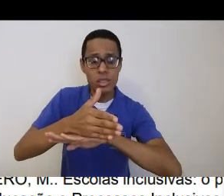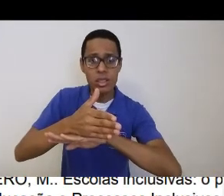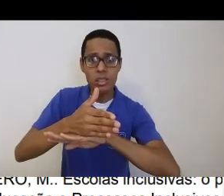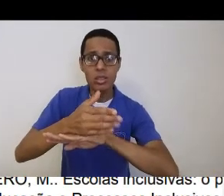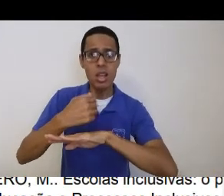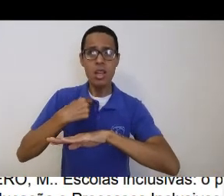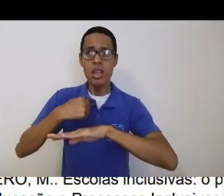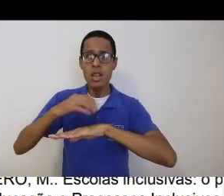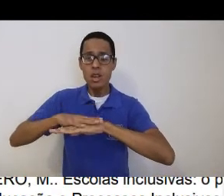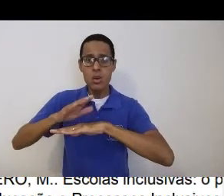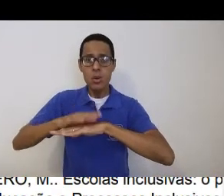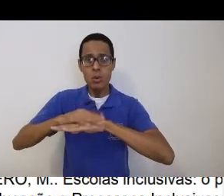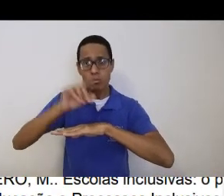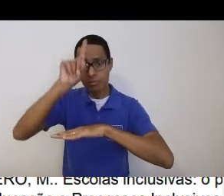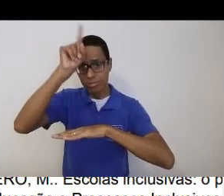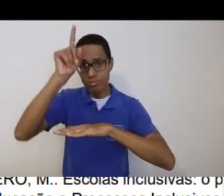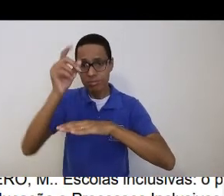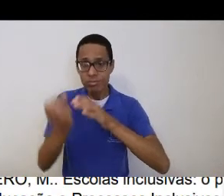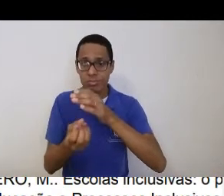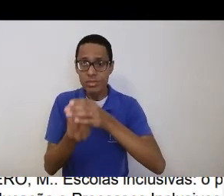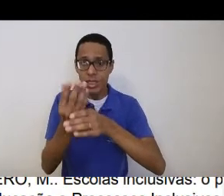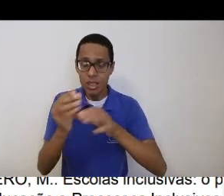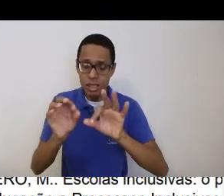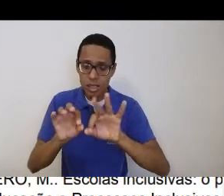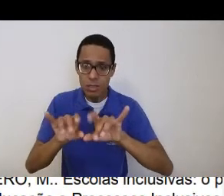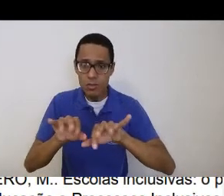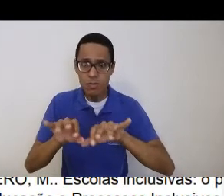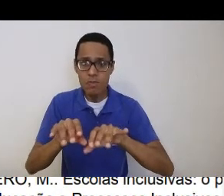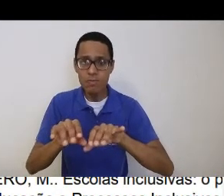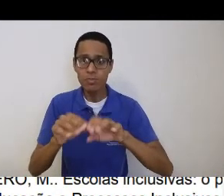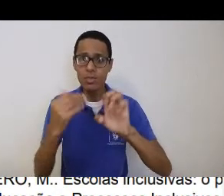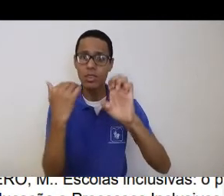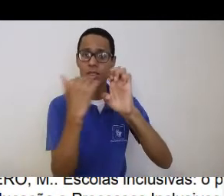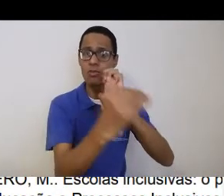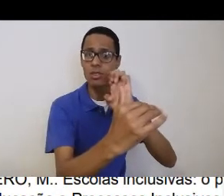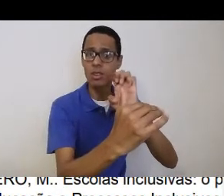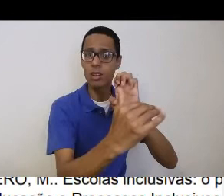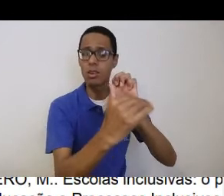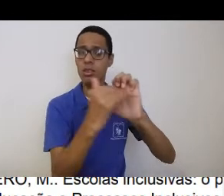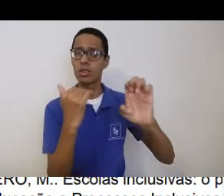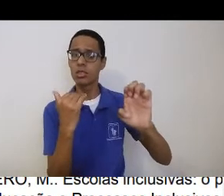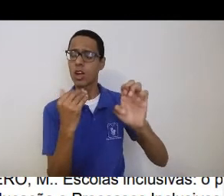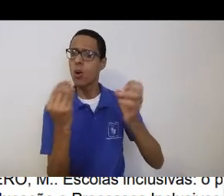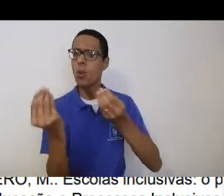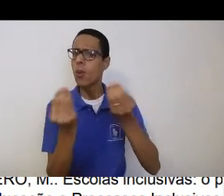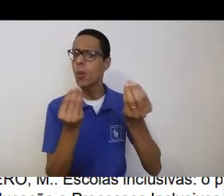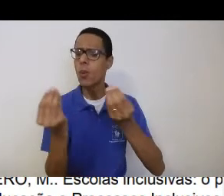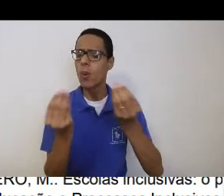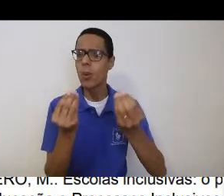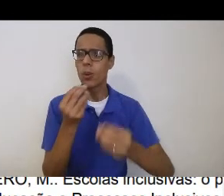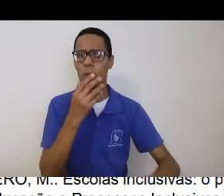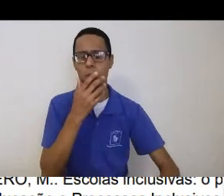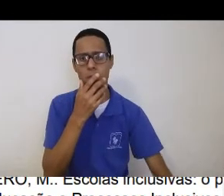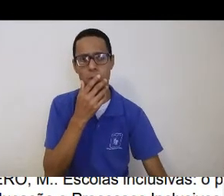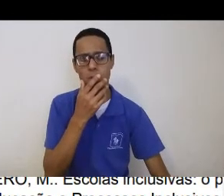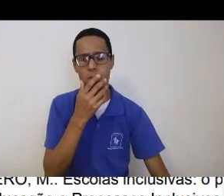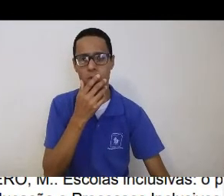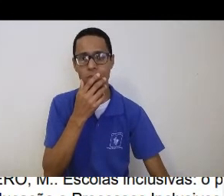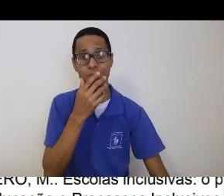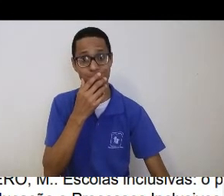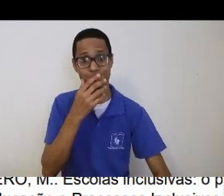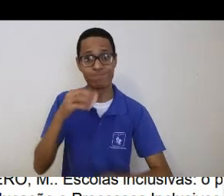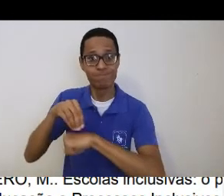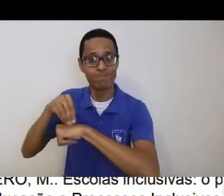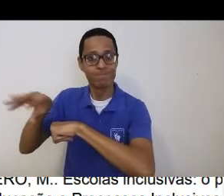eu acesso um e-mail? Como que eu faço? Eu crio um e-mail eletrônico. Como que eu envio? Como que eu